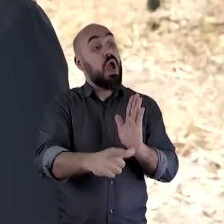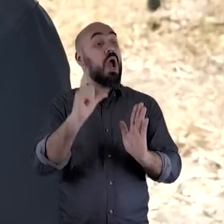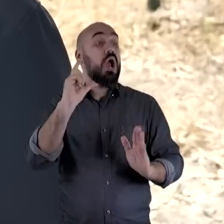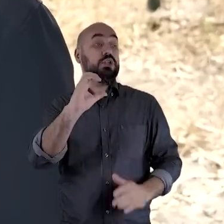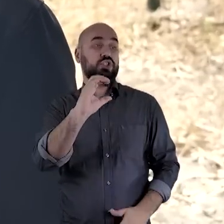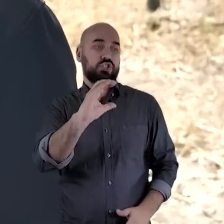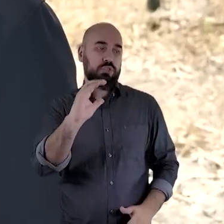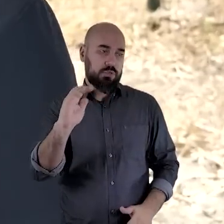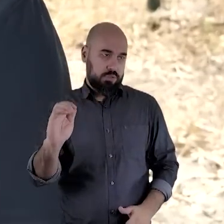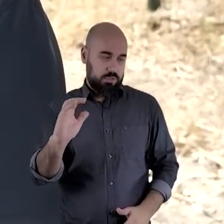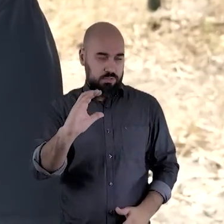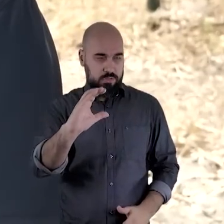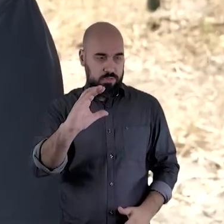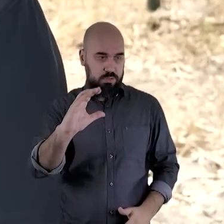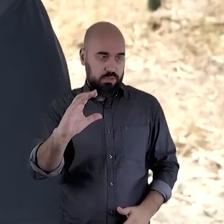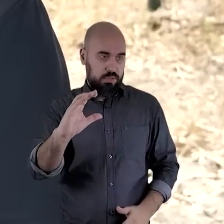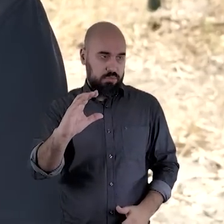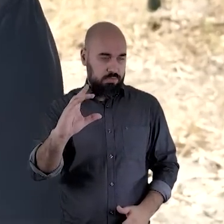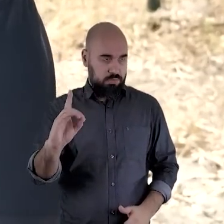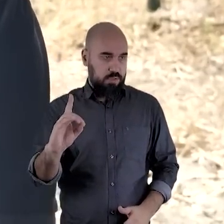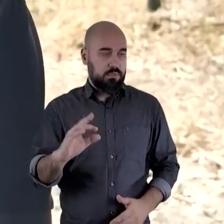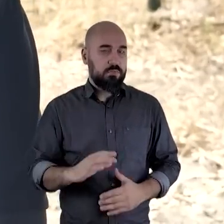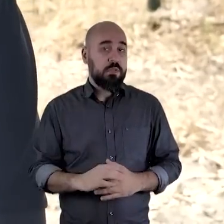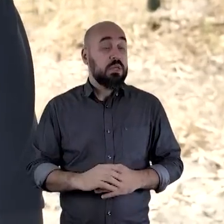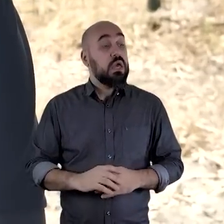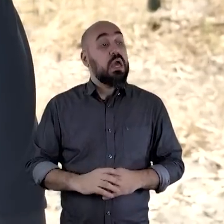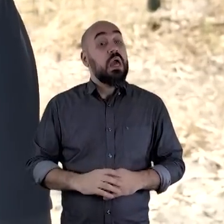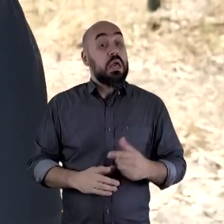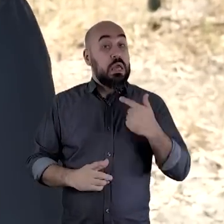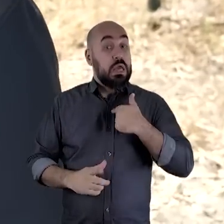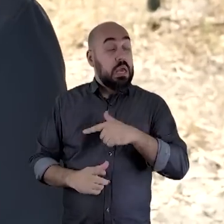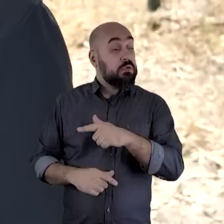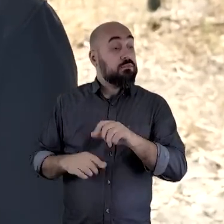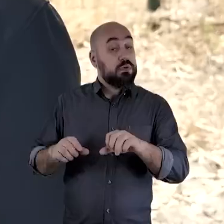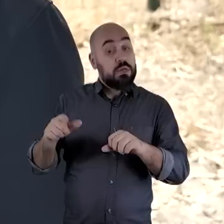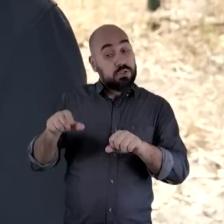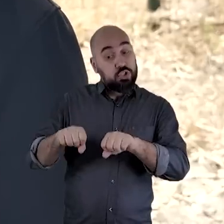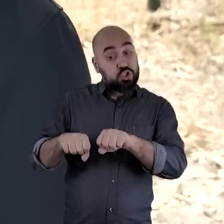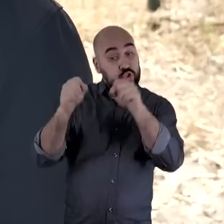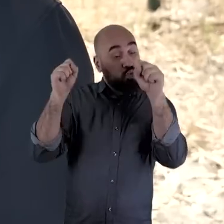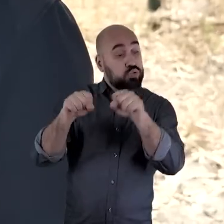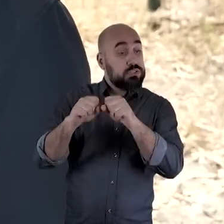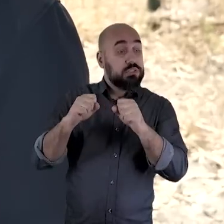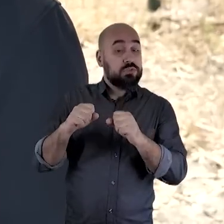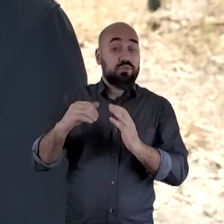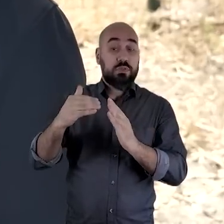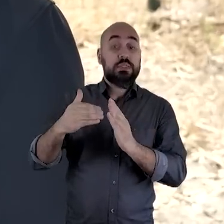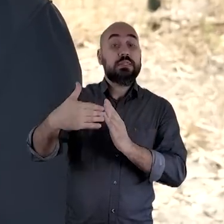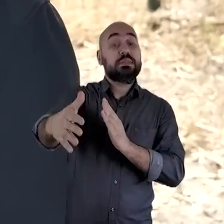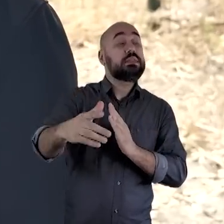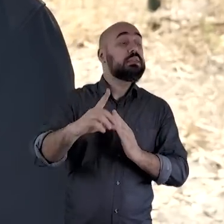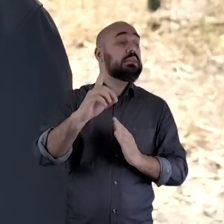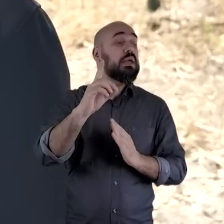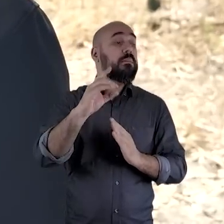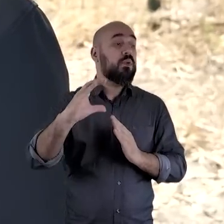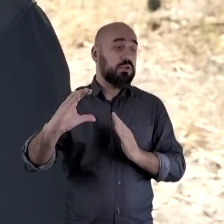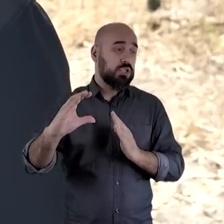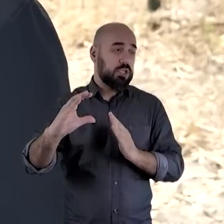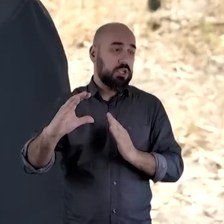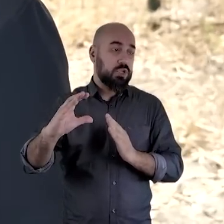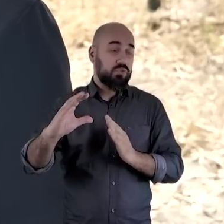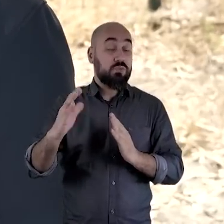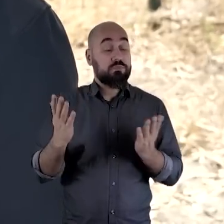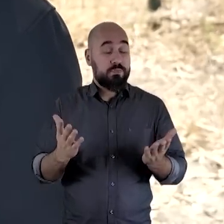século antes de Cristo e foi destruída em 732 depois de Cristo. Então,